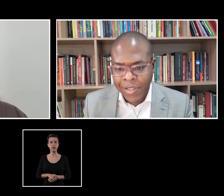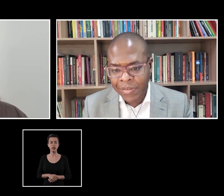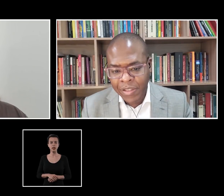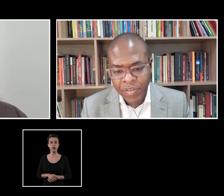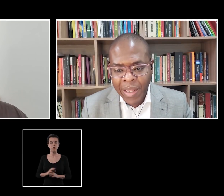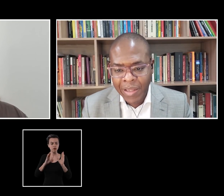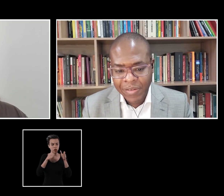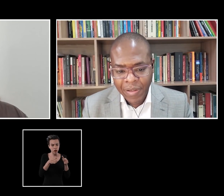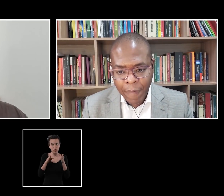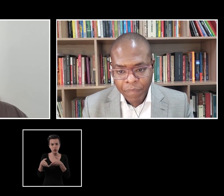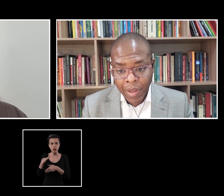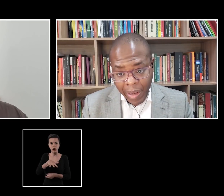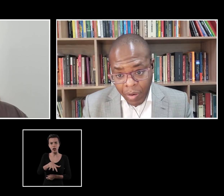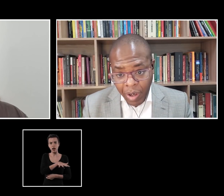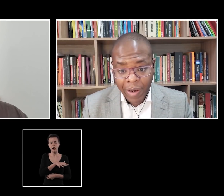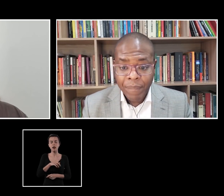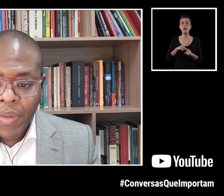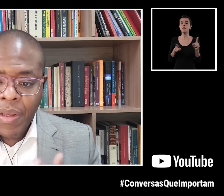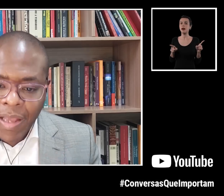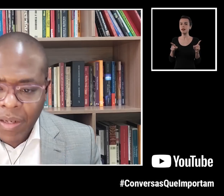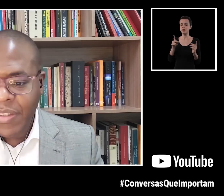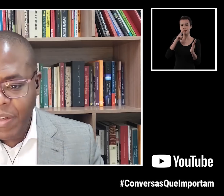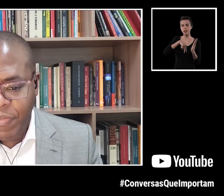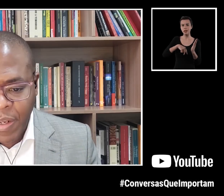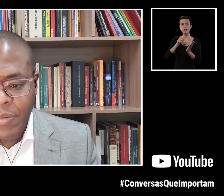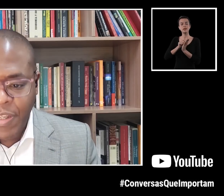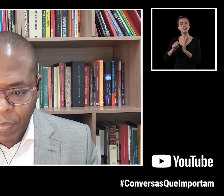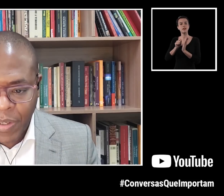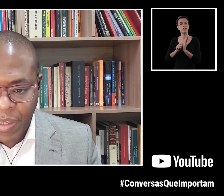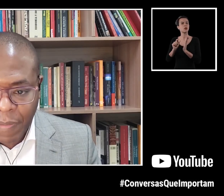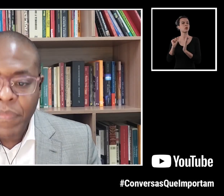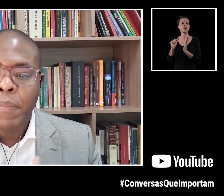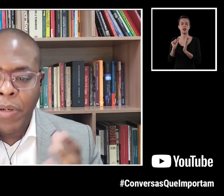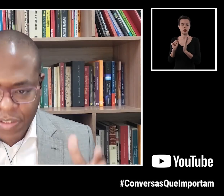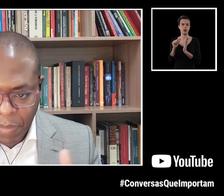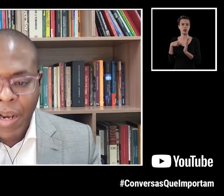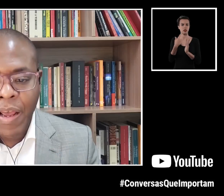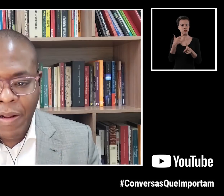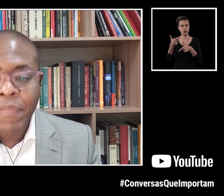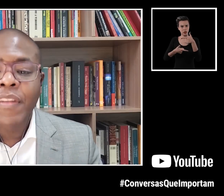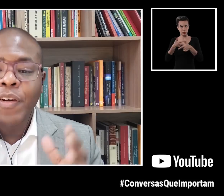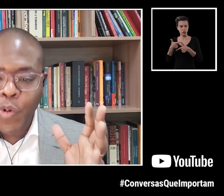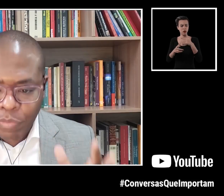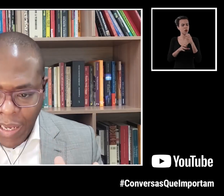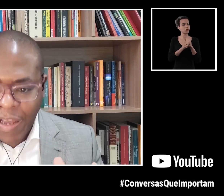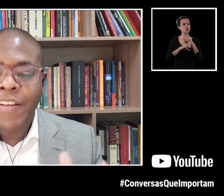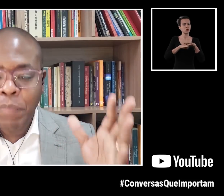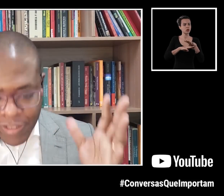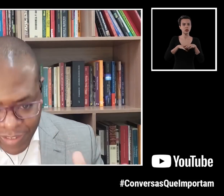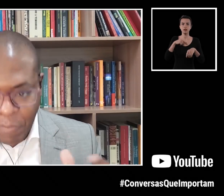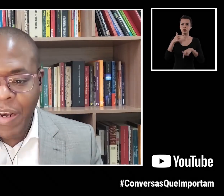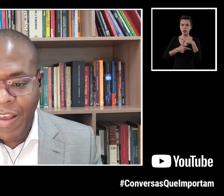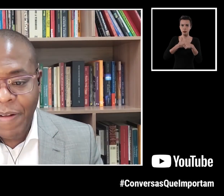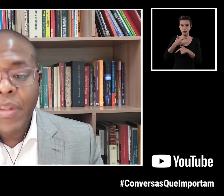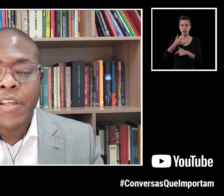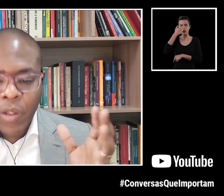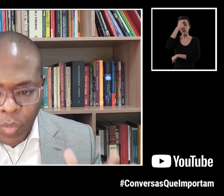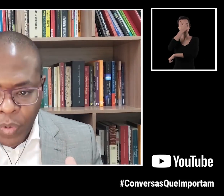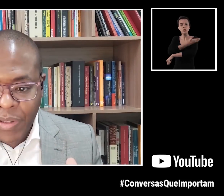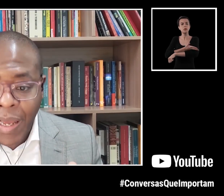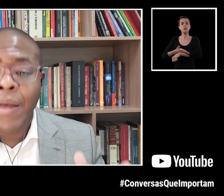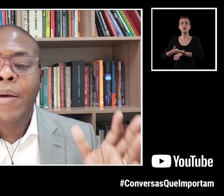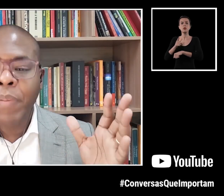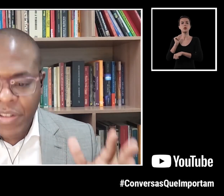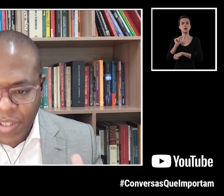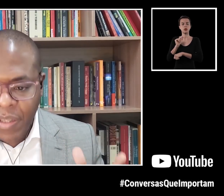voltados para certas atividades. Agora, ler e escrever serve para quê? Para a gente trabalhar. Contar para a gente trabalhar. E